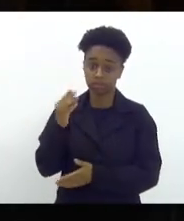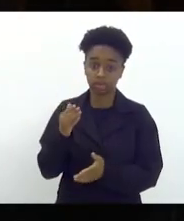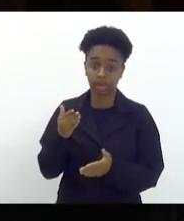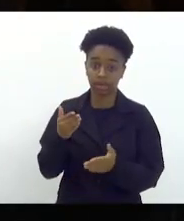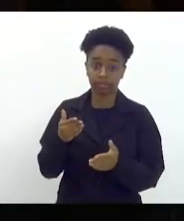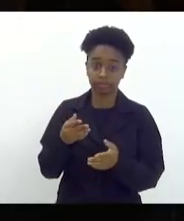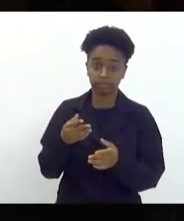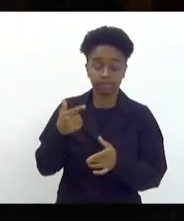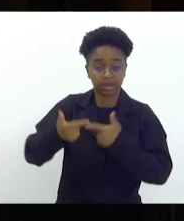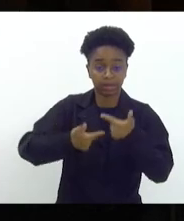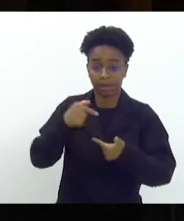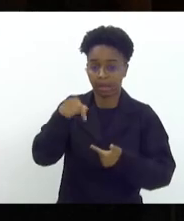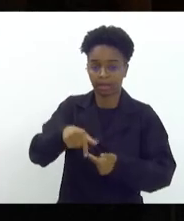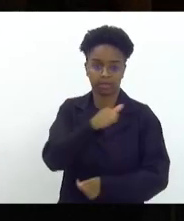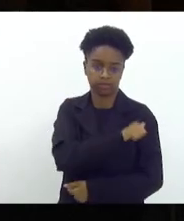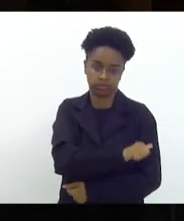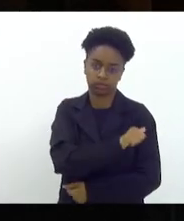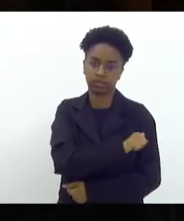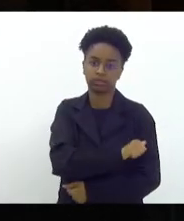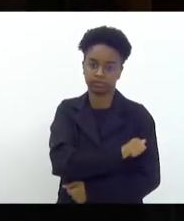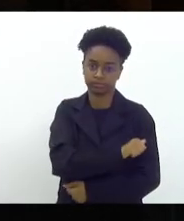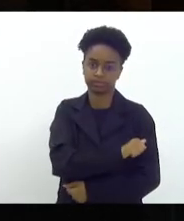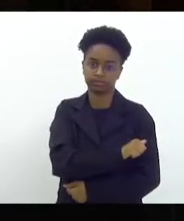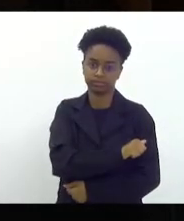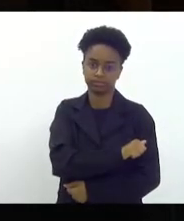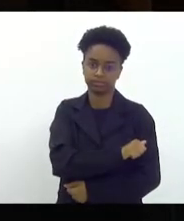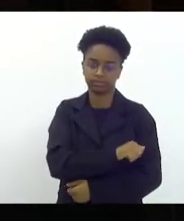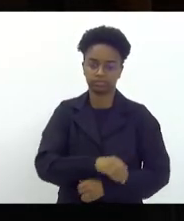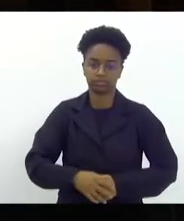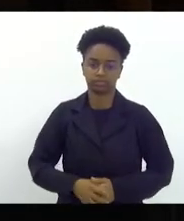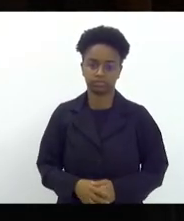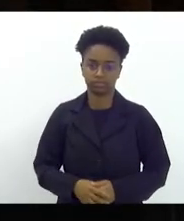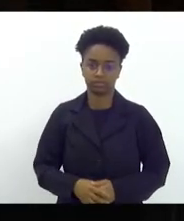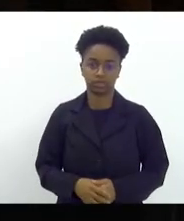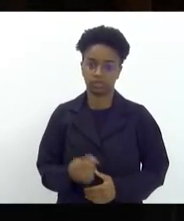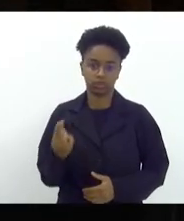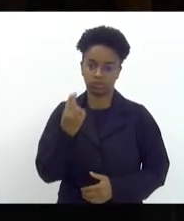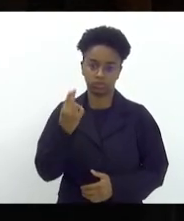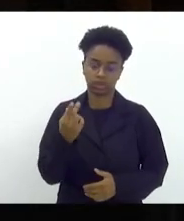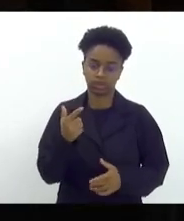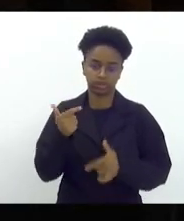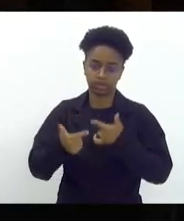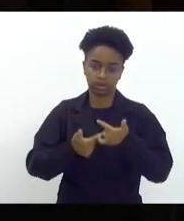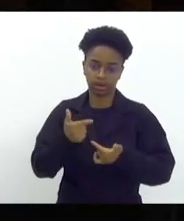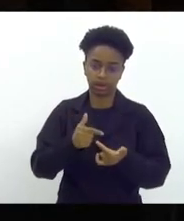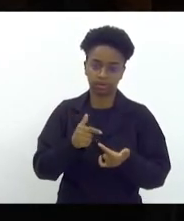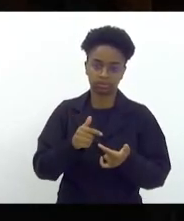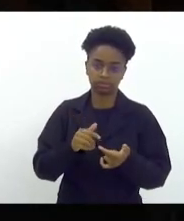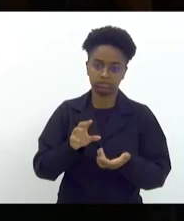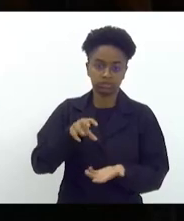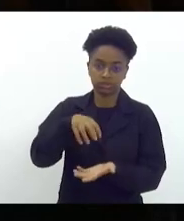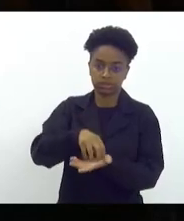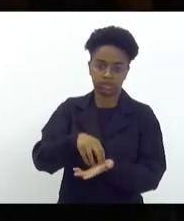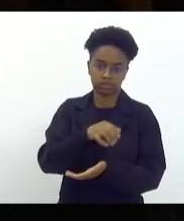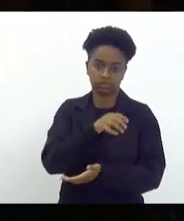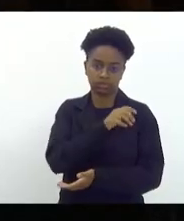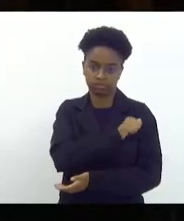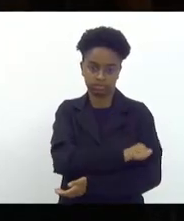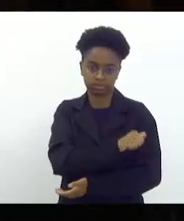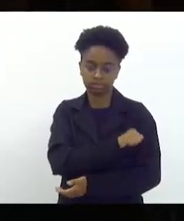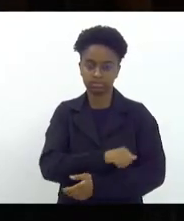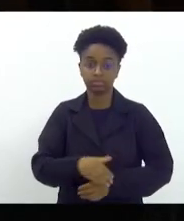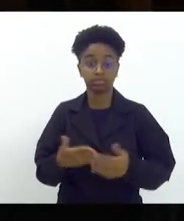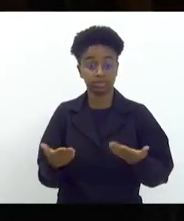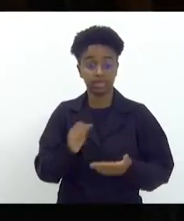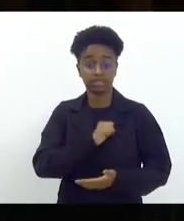possam vir trabalhar aqui na região metropolitana mais né no centro da cidade do Rio de Janeiro no caso